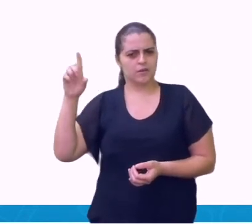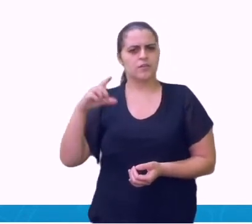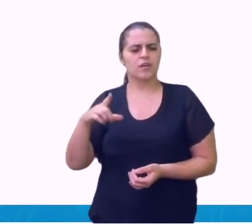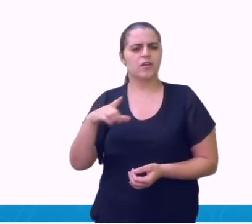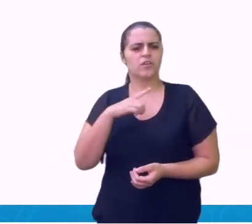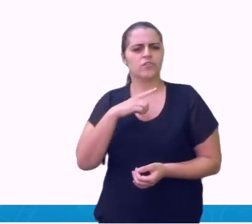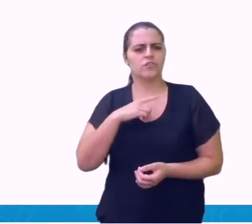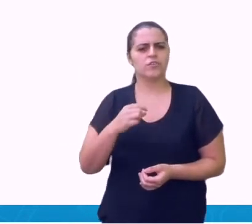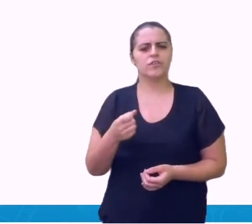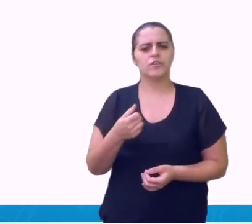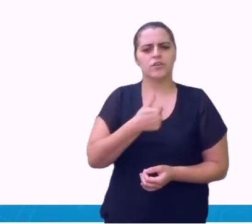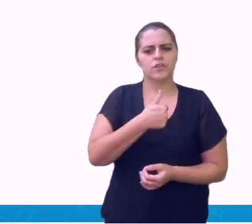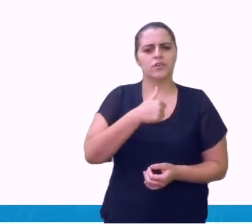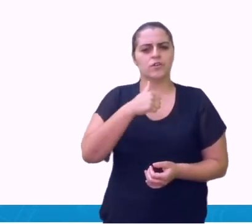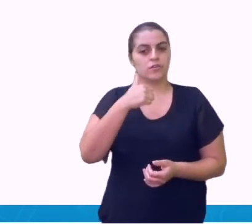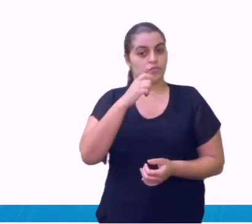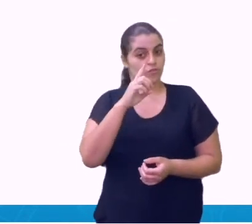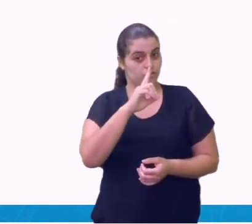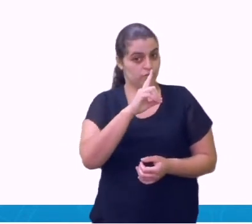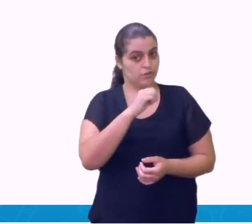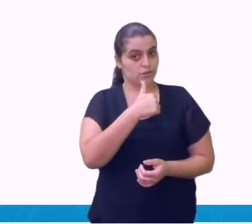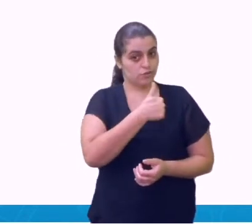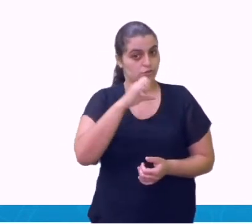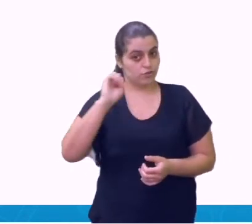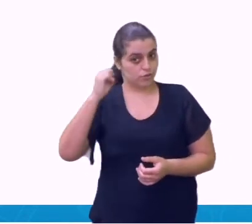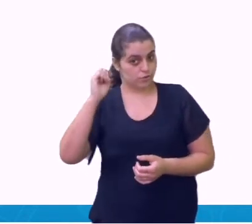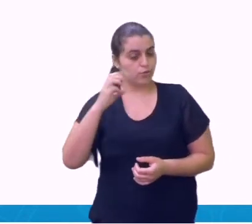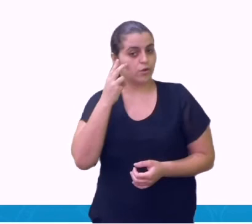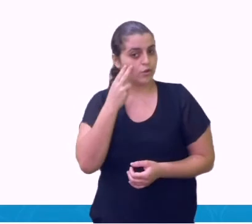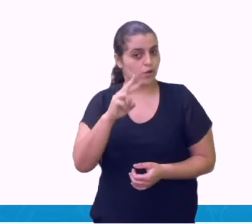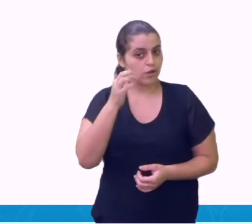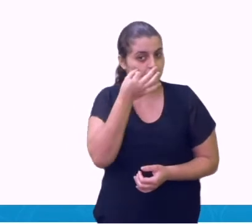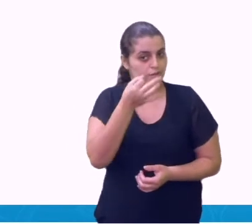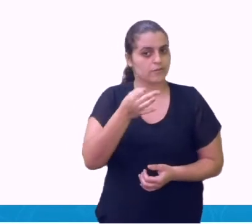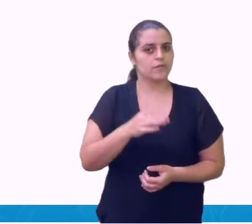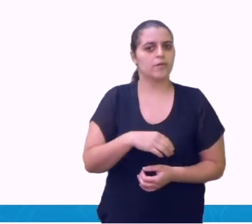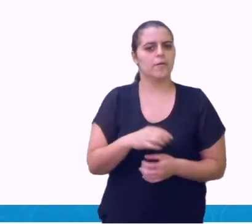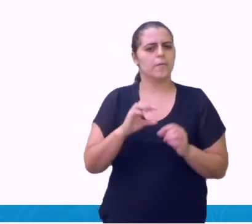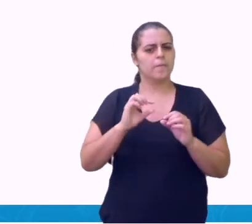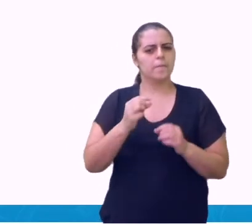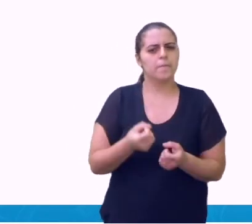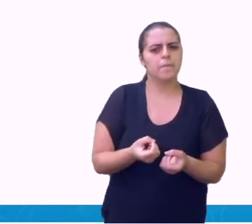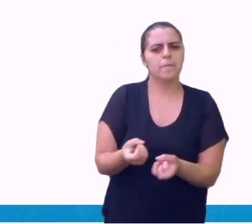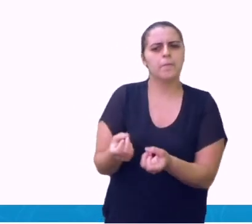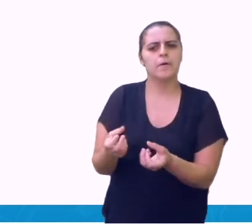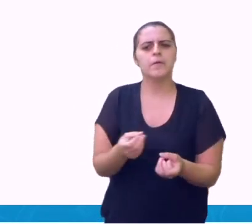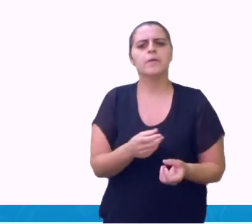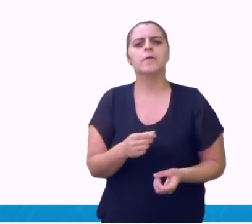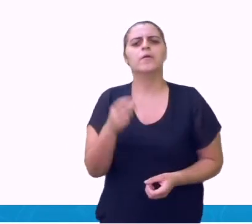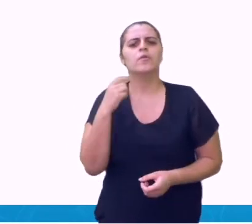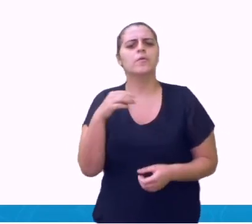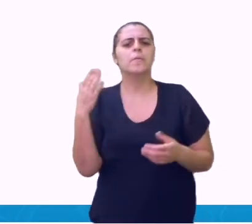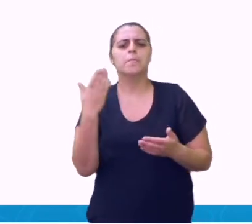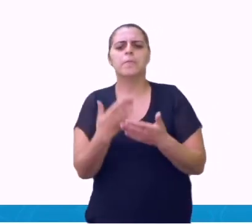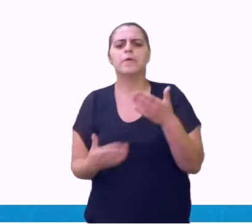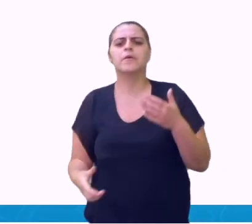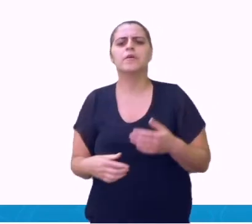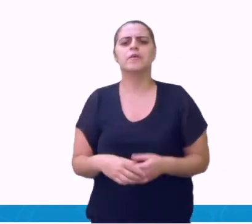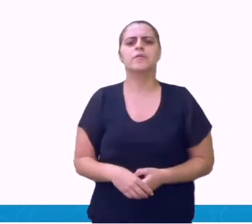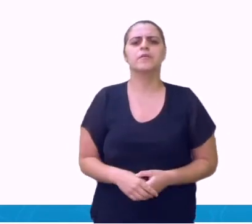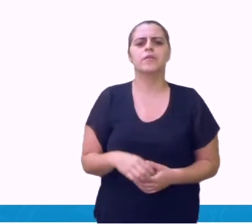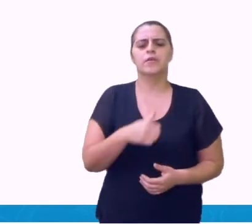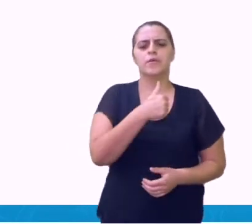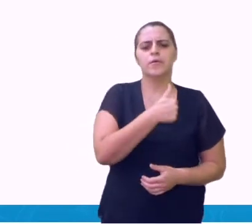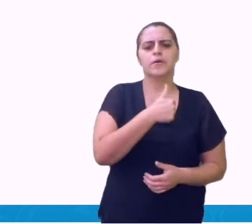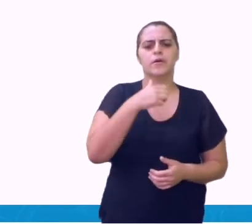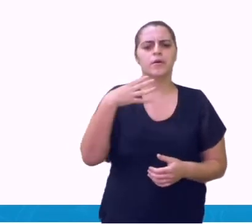vamos destacar o número. 18 bolinhas. Durante o jogo, perdeu